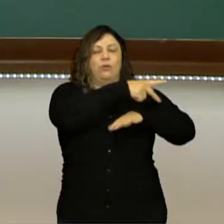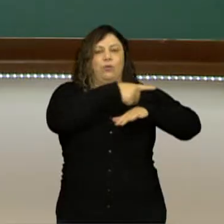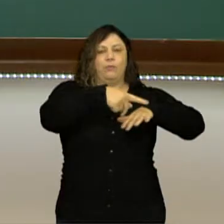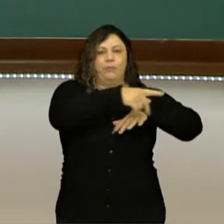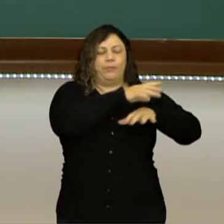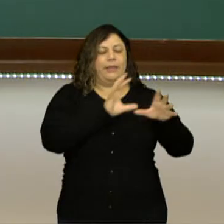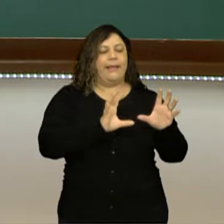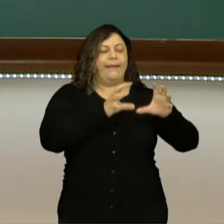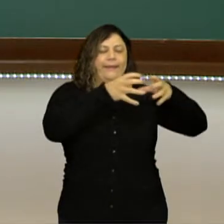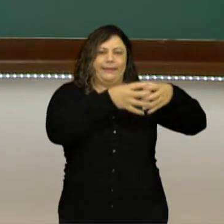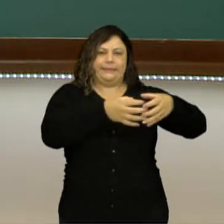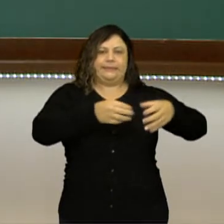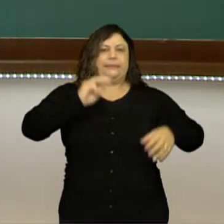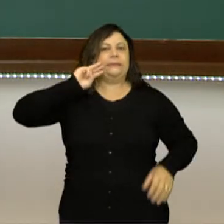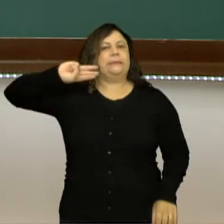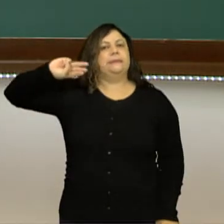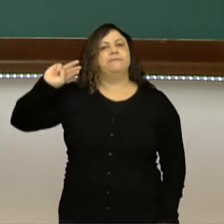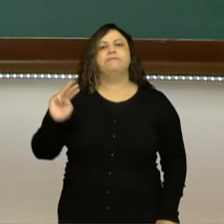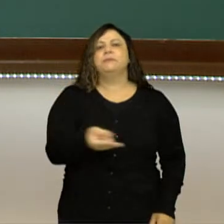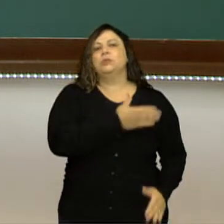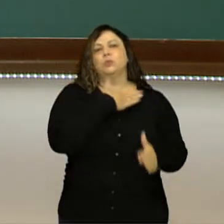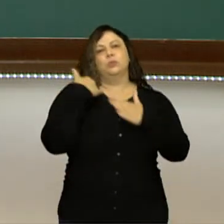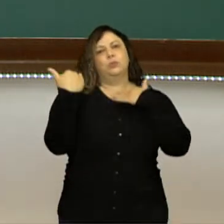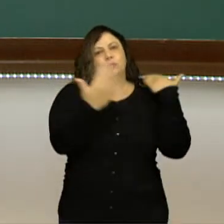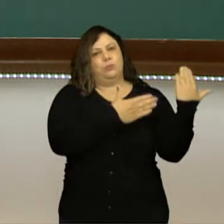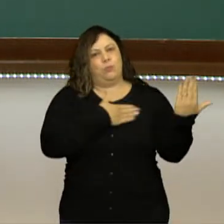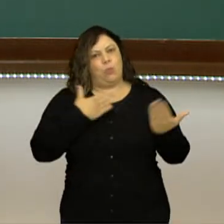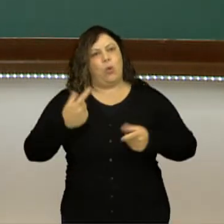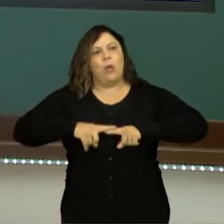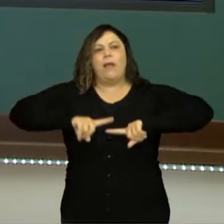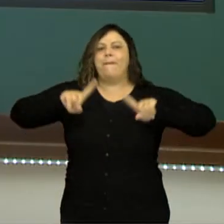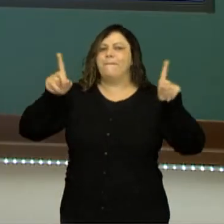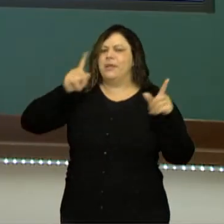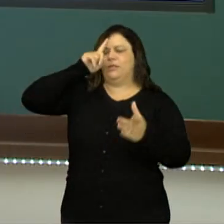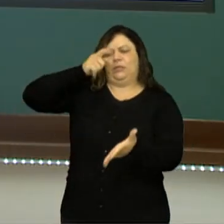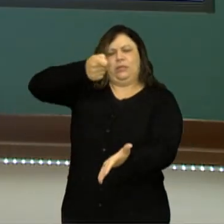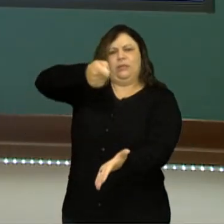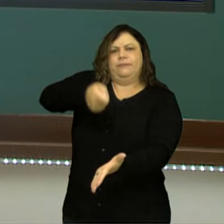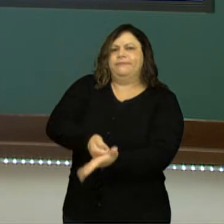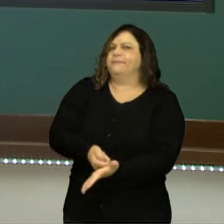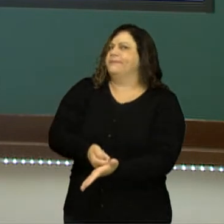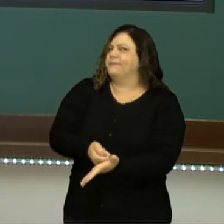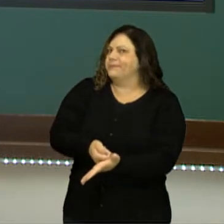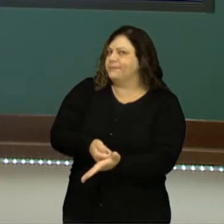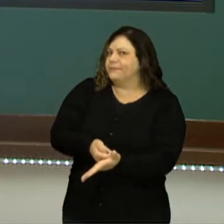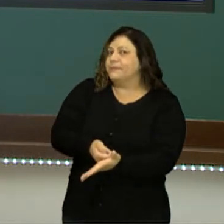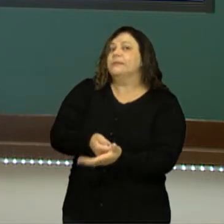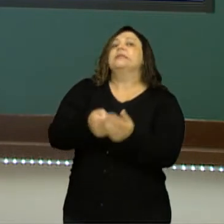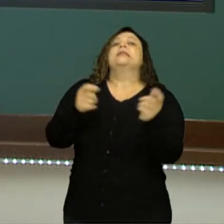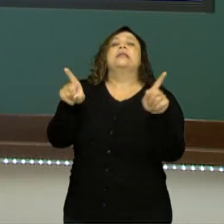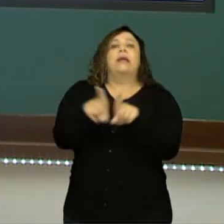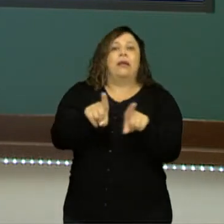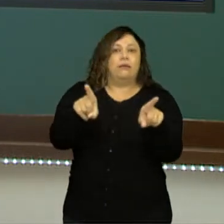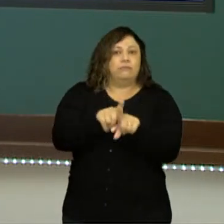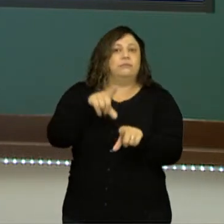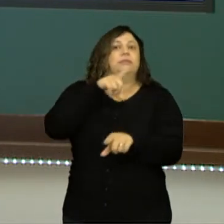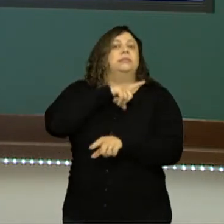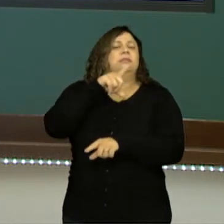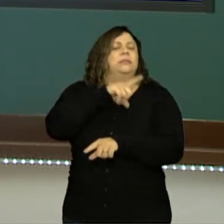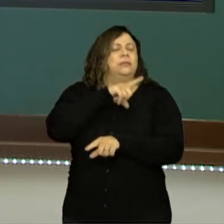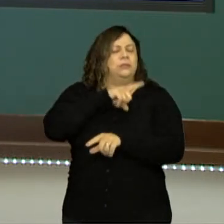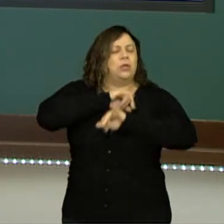que resultou em milhões de mortes. Mas, como toda ditadura, claro, também tinha